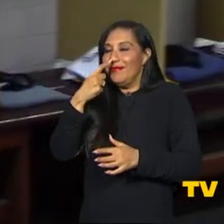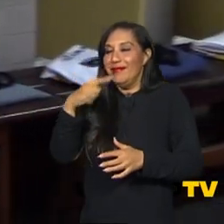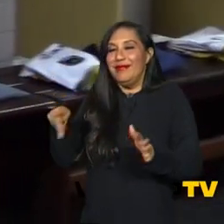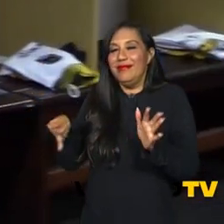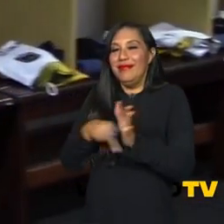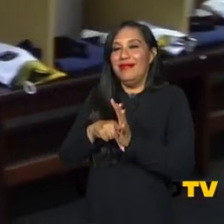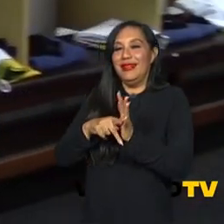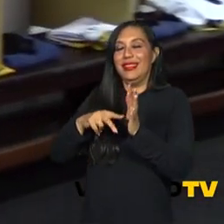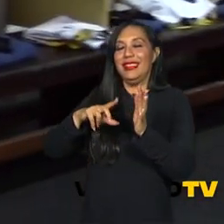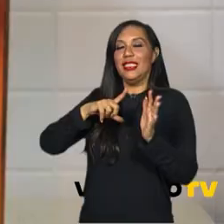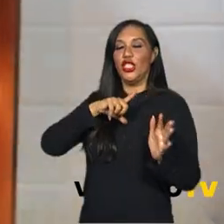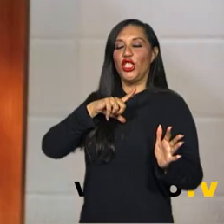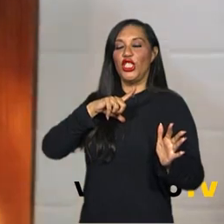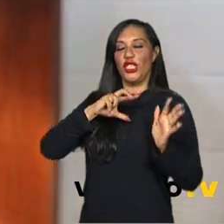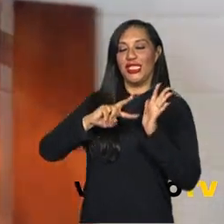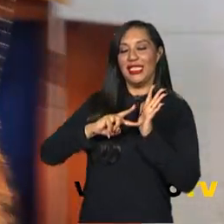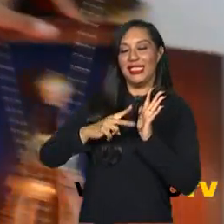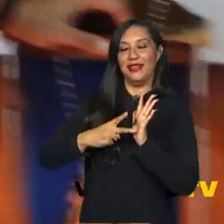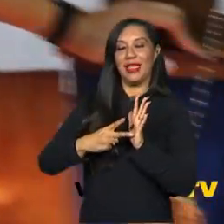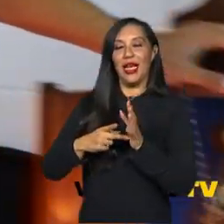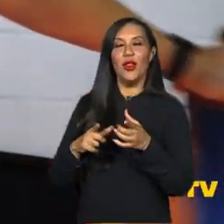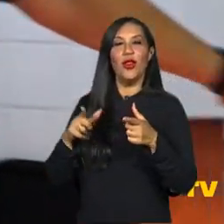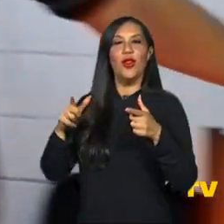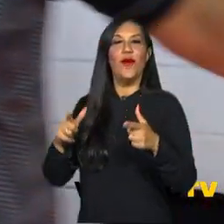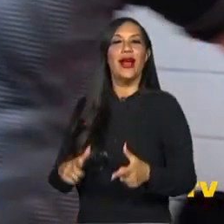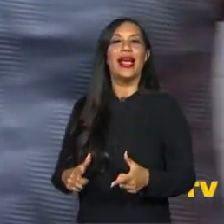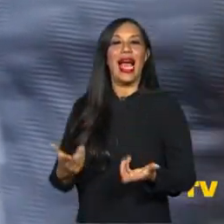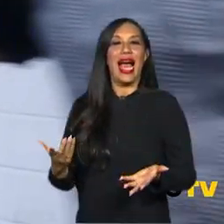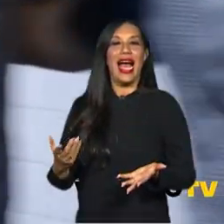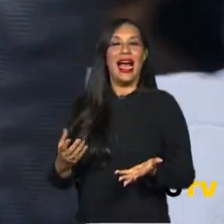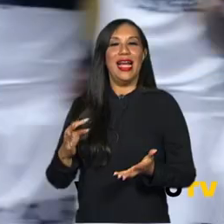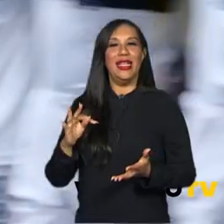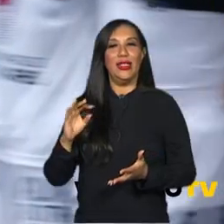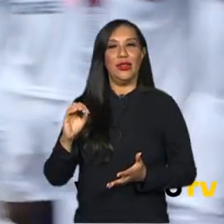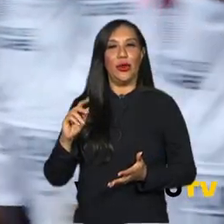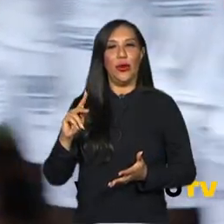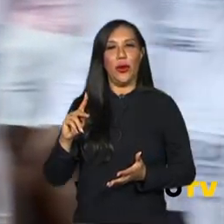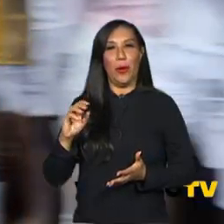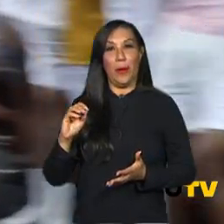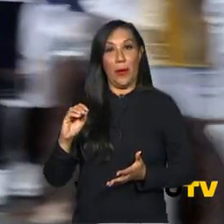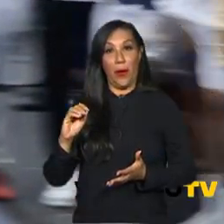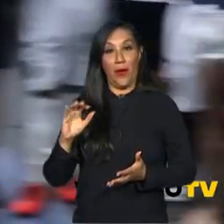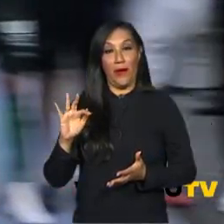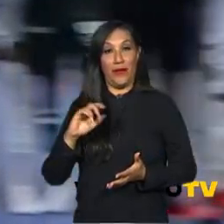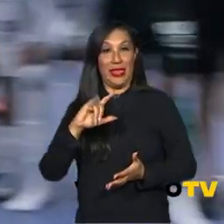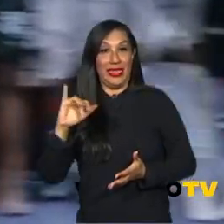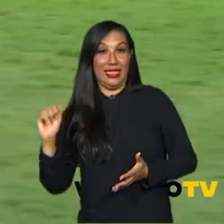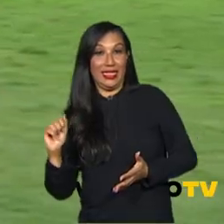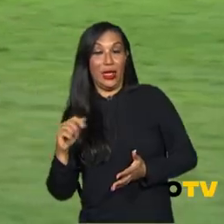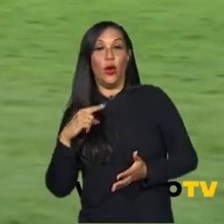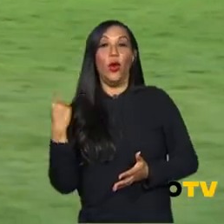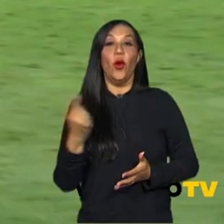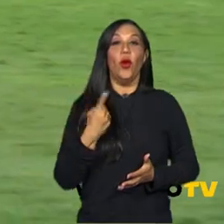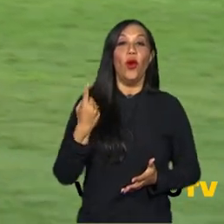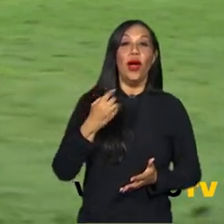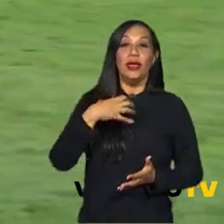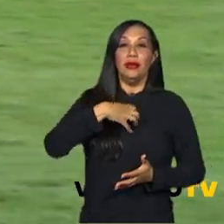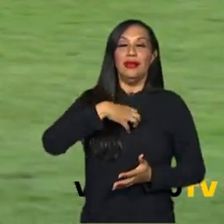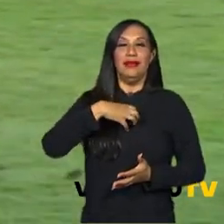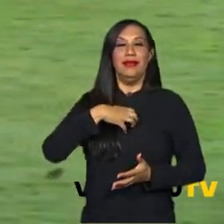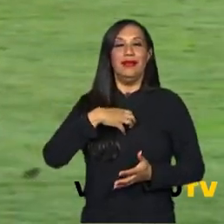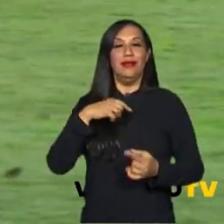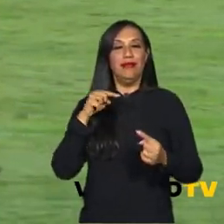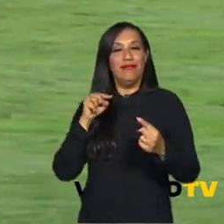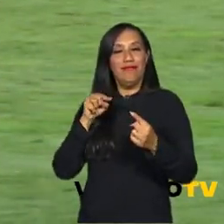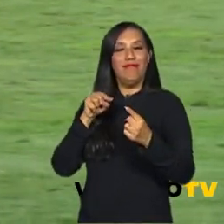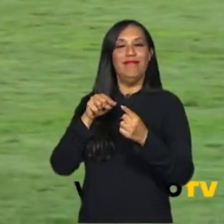plenos de significado, né? São espaços de topofilia, em que você mantém com o